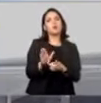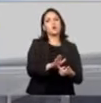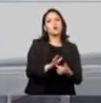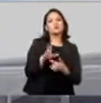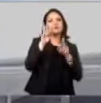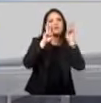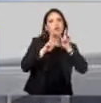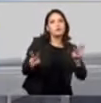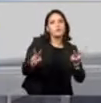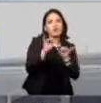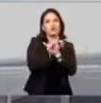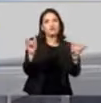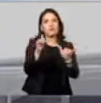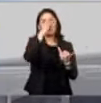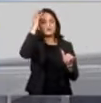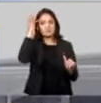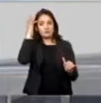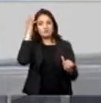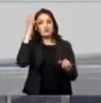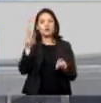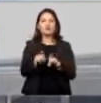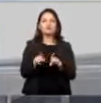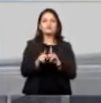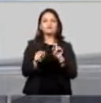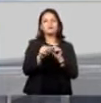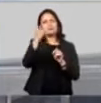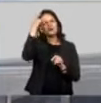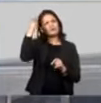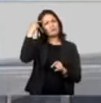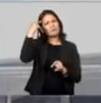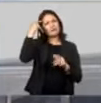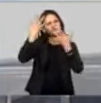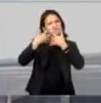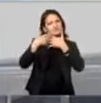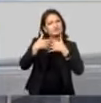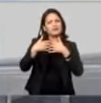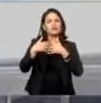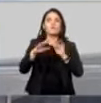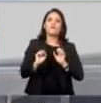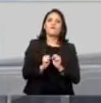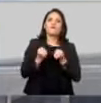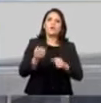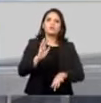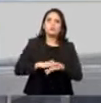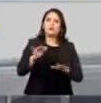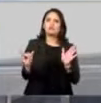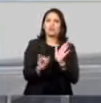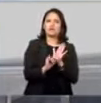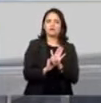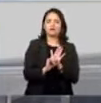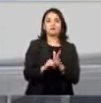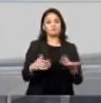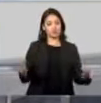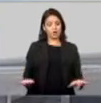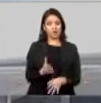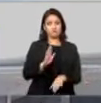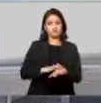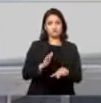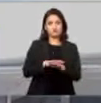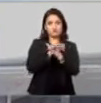espectador e contribuem para gerar reflexão e fortalecer nossa identidade. Na era da informação, a indústria criativa